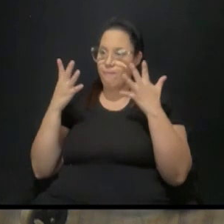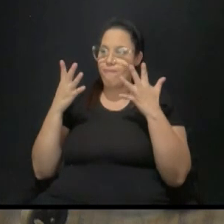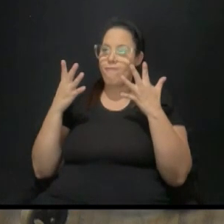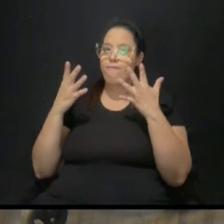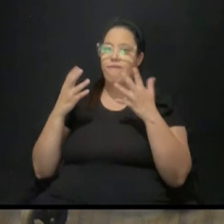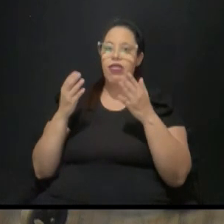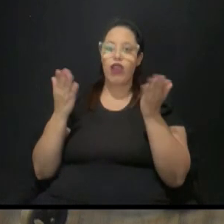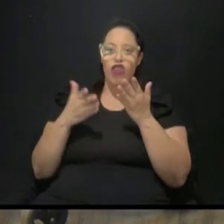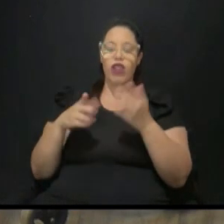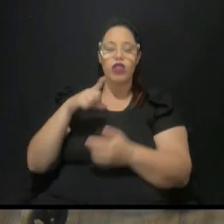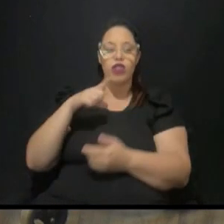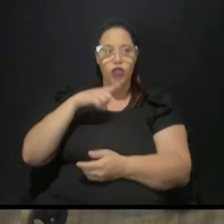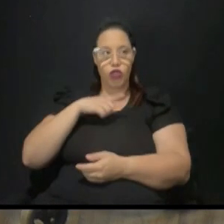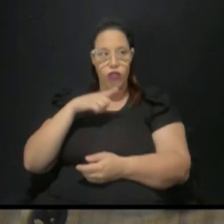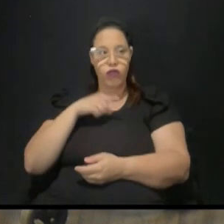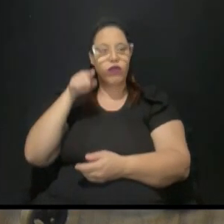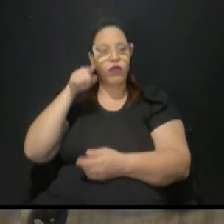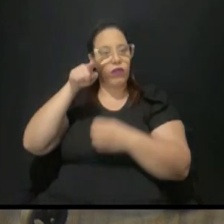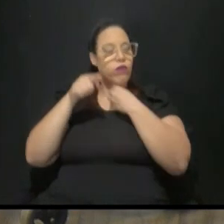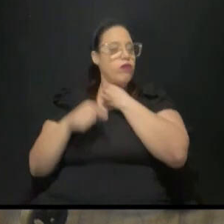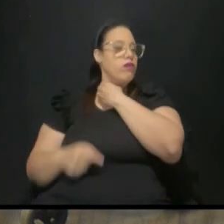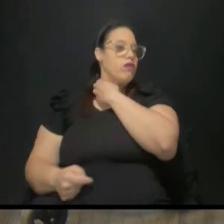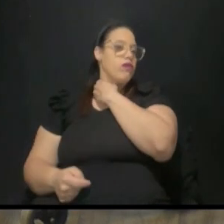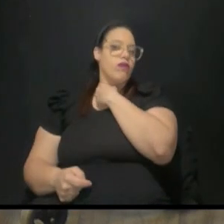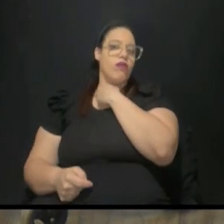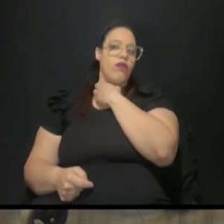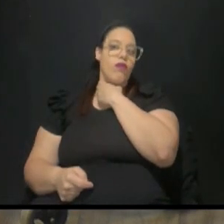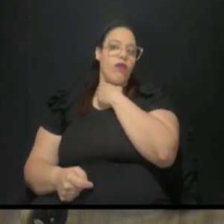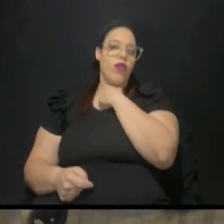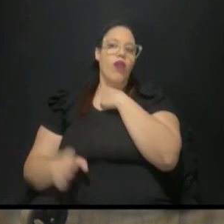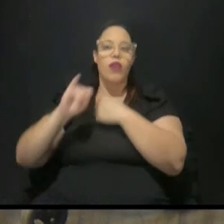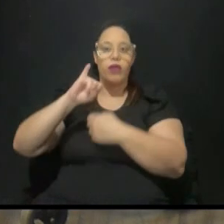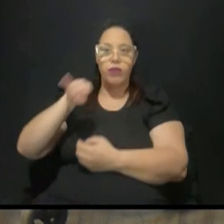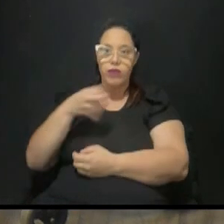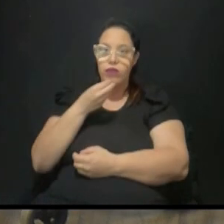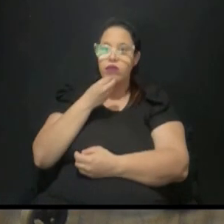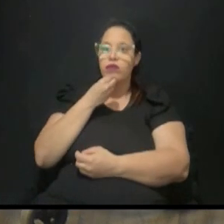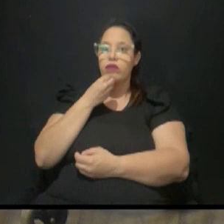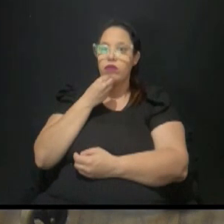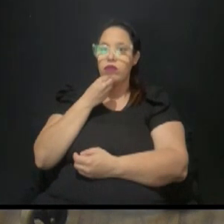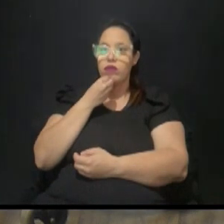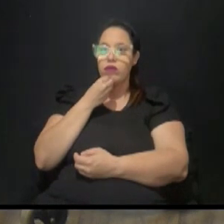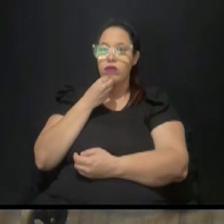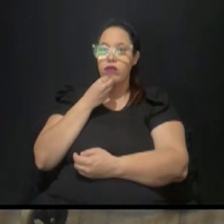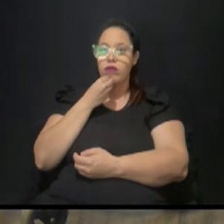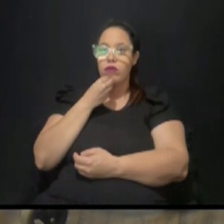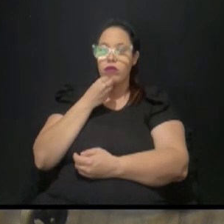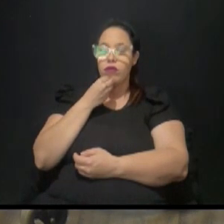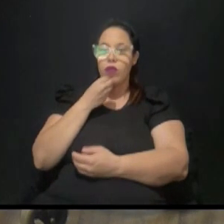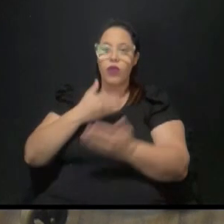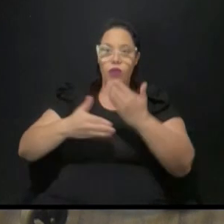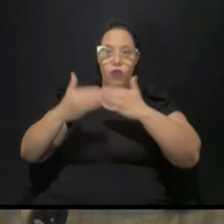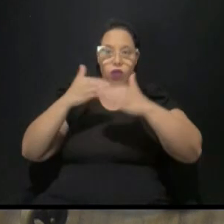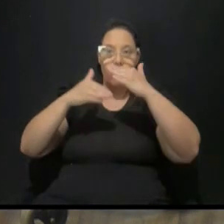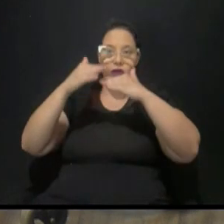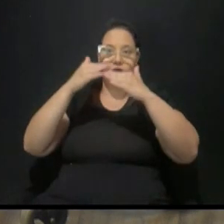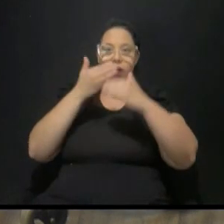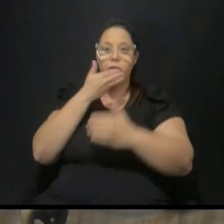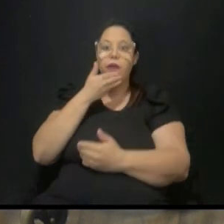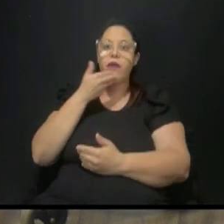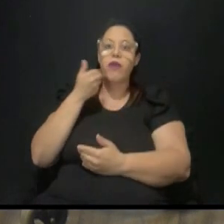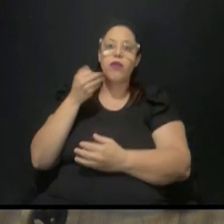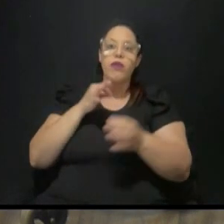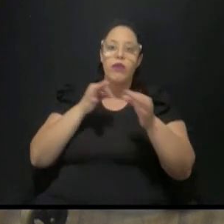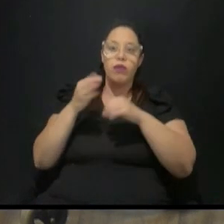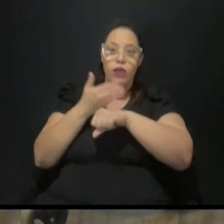ele nos dá uma oportunidade da gente se qualificar melhor para praticar o esporte,